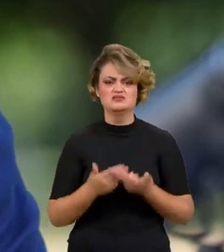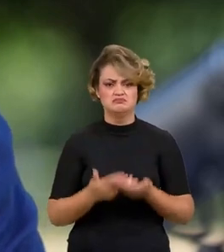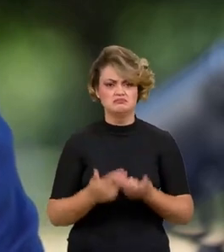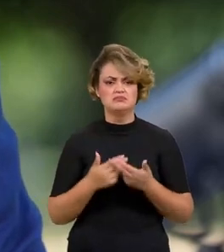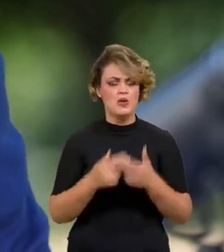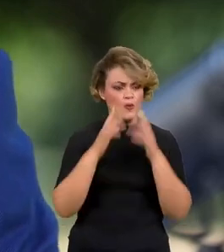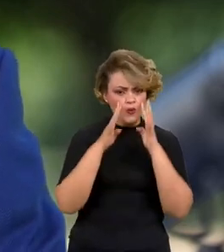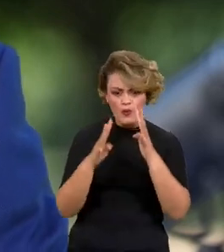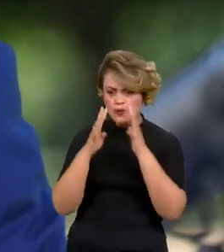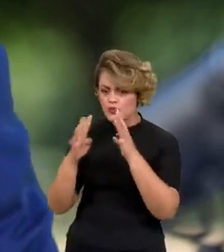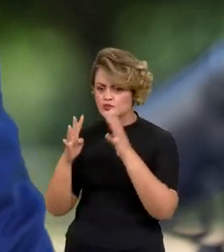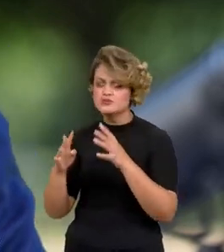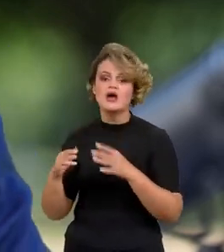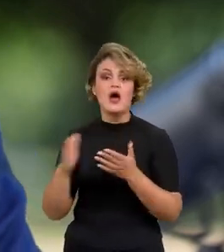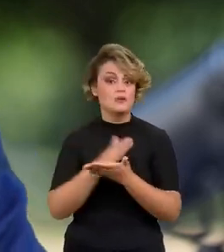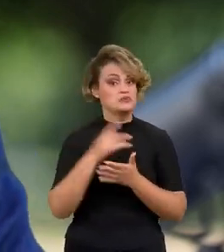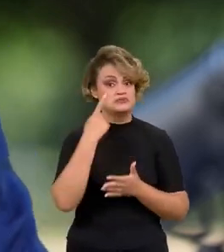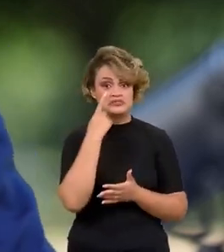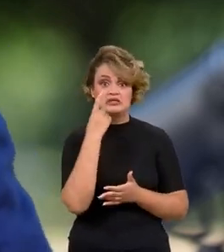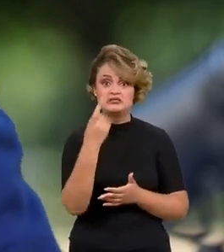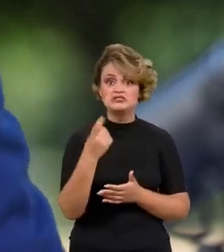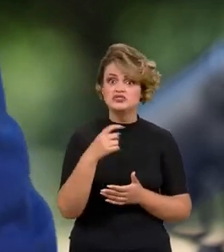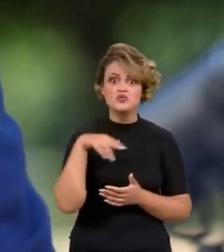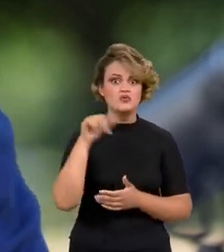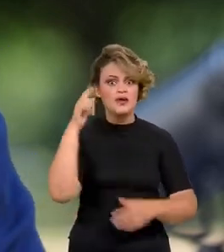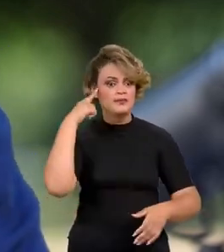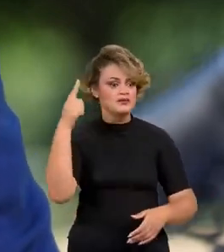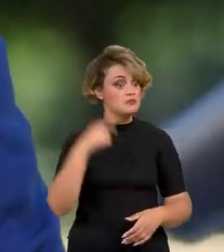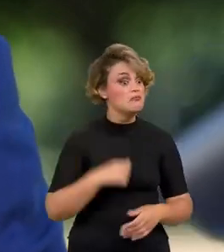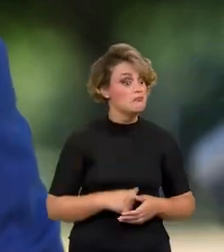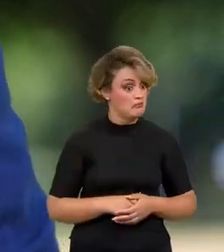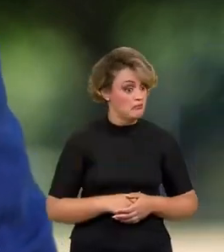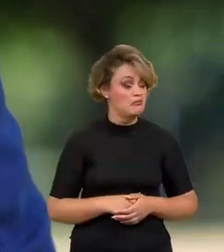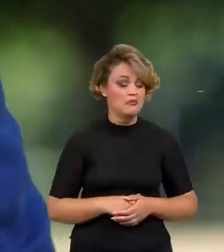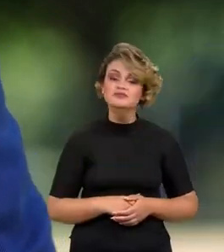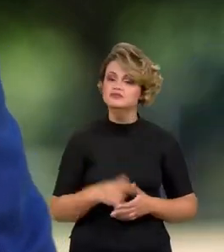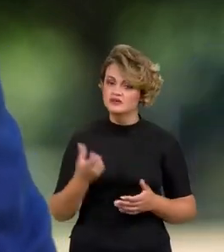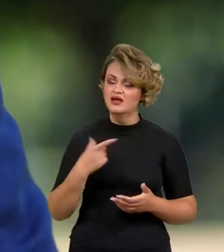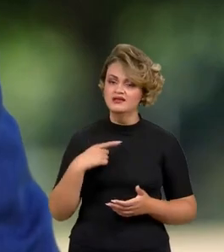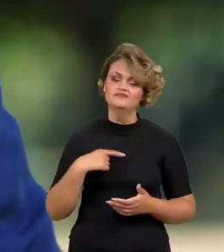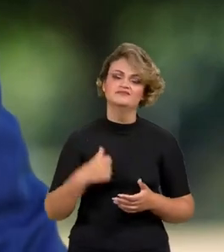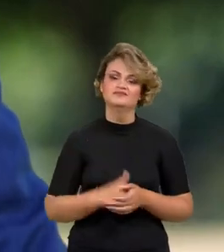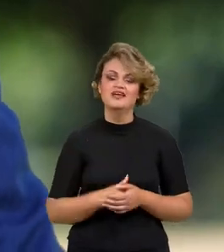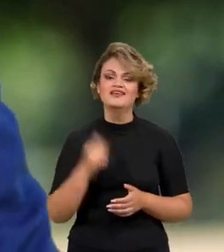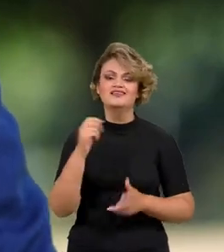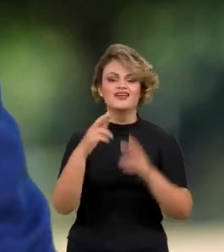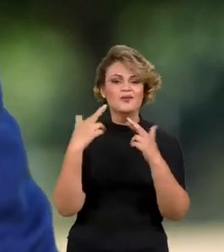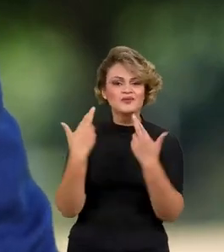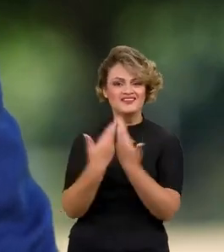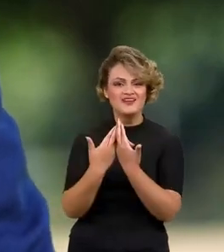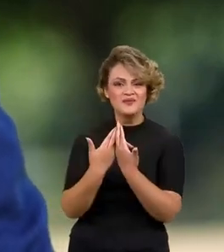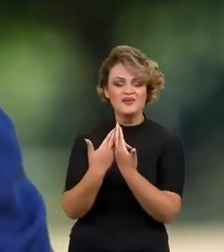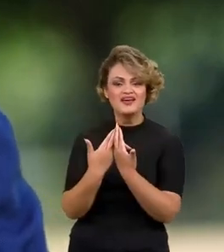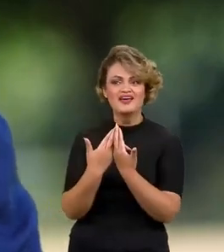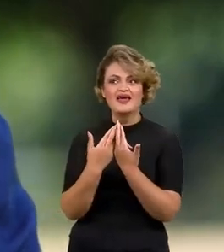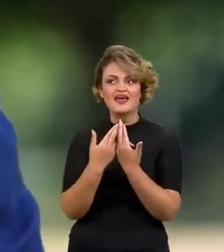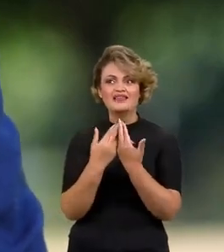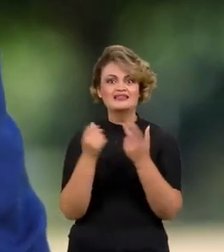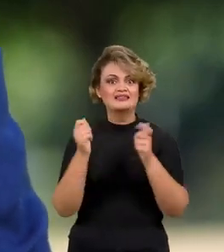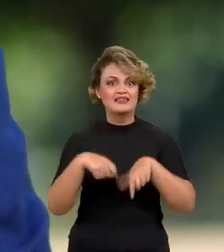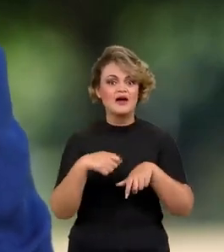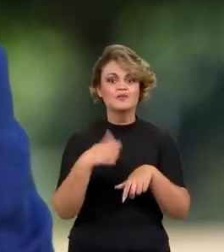eu ouço coisa muito interessante coisa que eu jamais imaginei que a gente poderia ouvir e essa reunião ela vai permitir que o governo